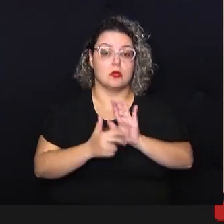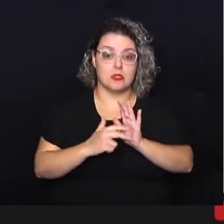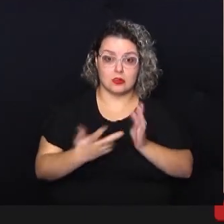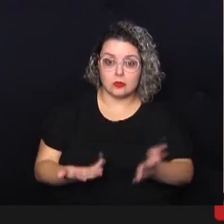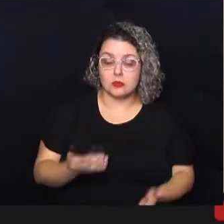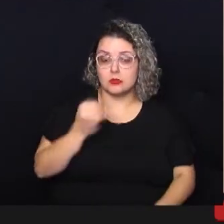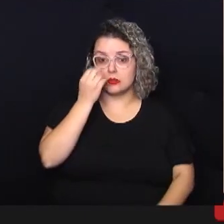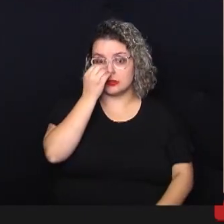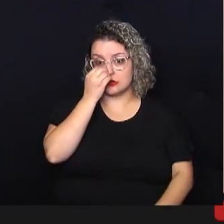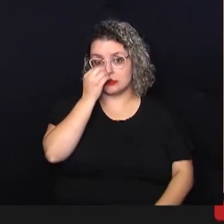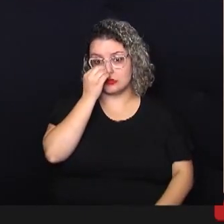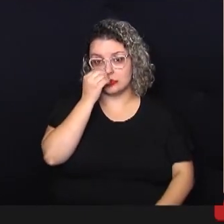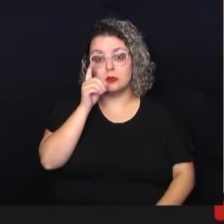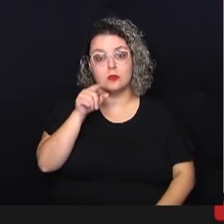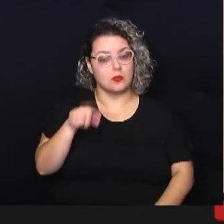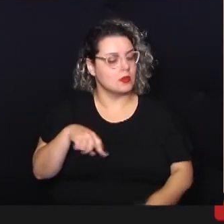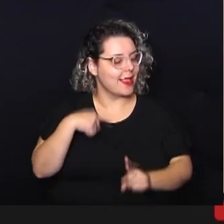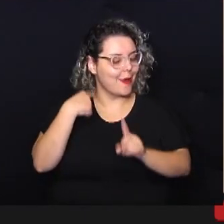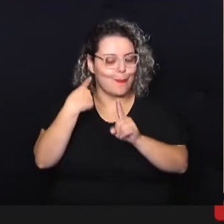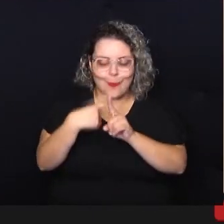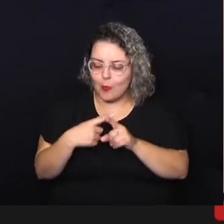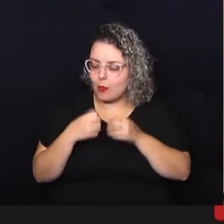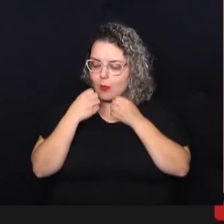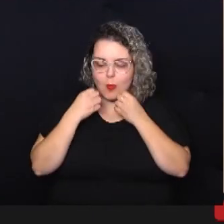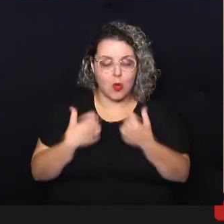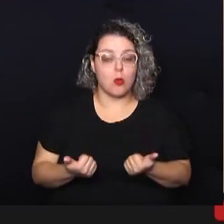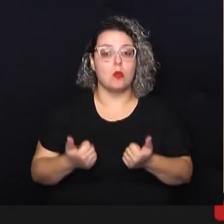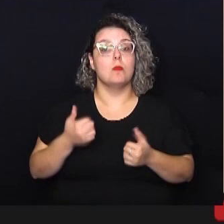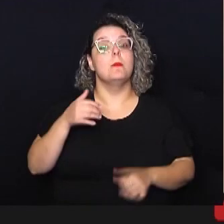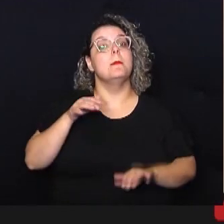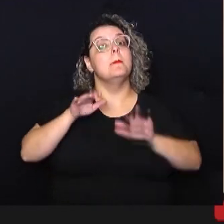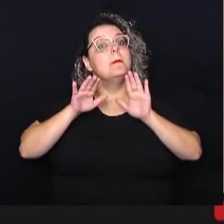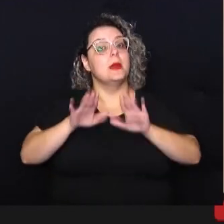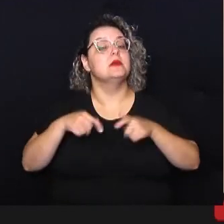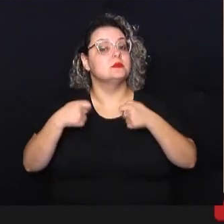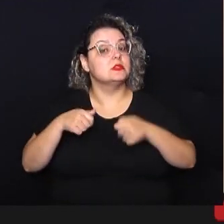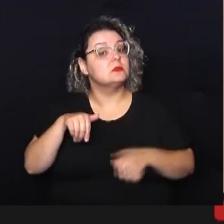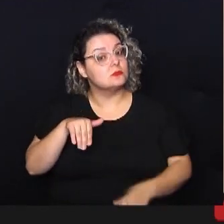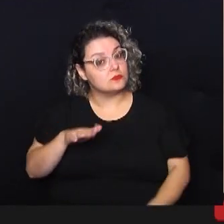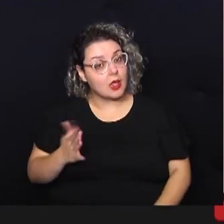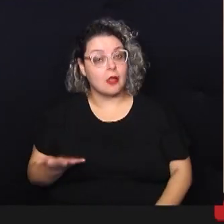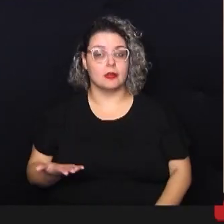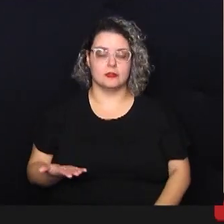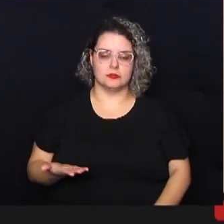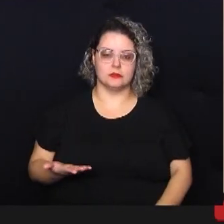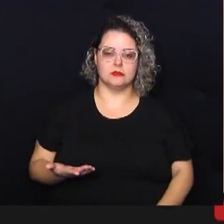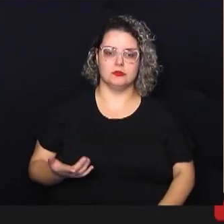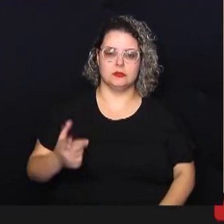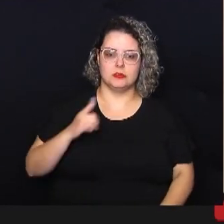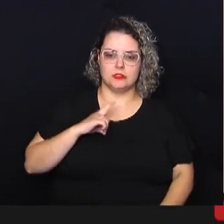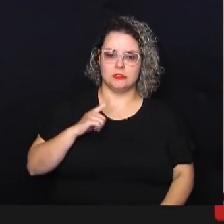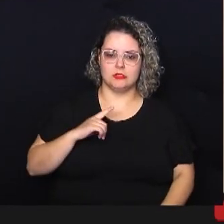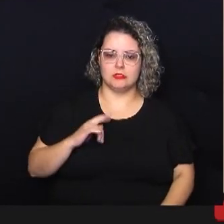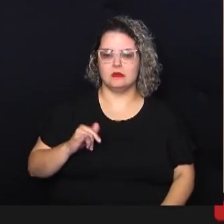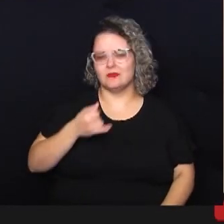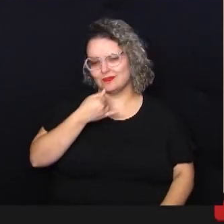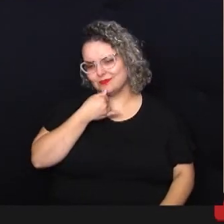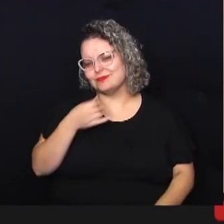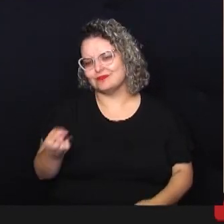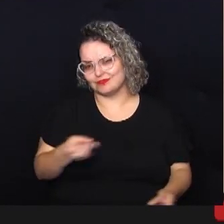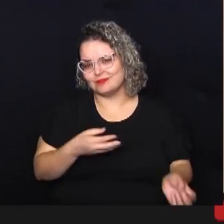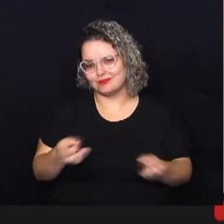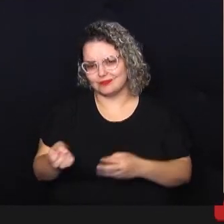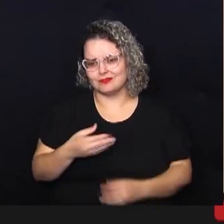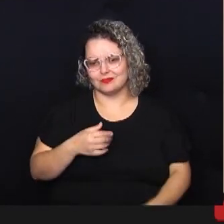que é muito positivo, mas a gente precisa disso, né? A gente teve um caso muito triste recentemente